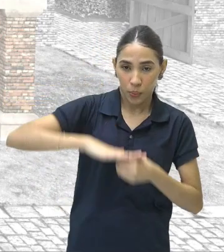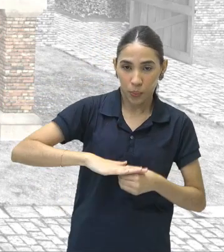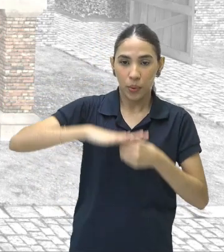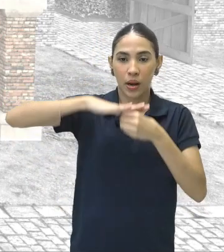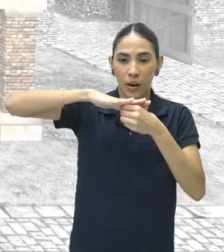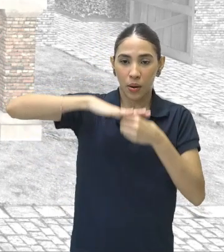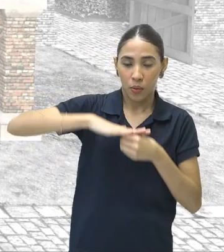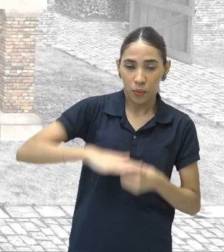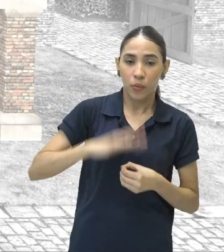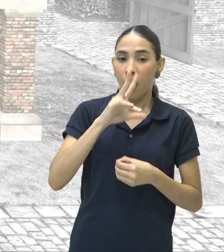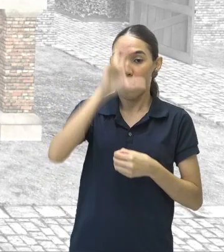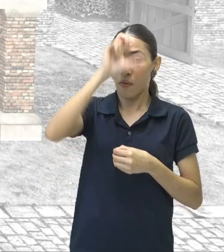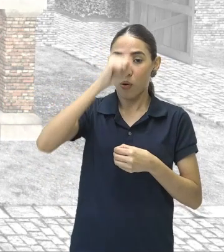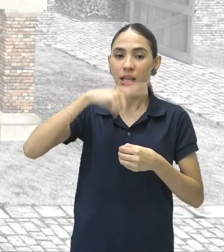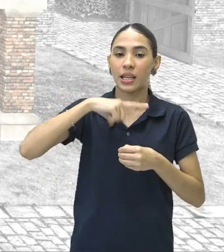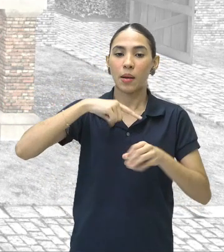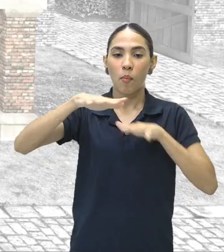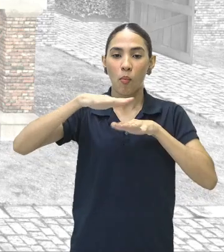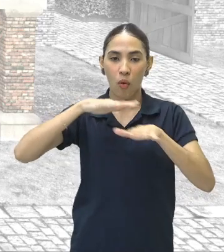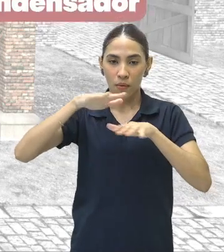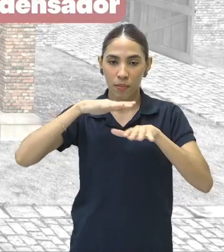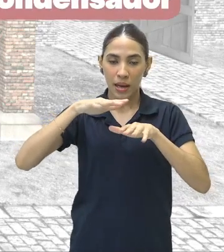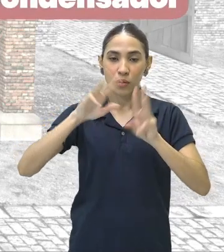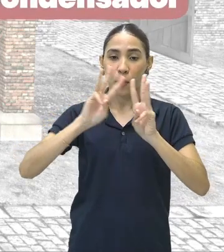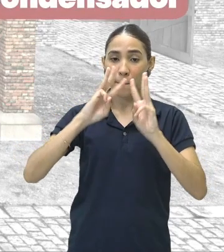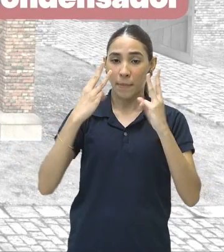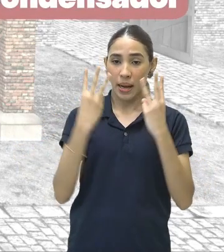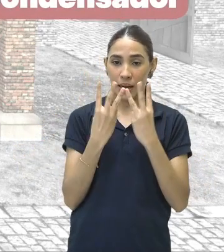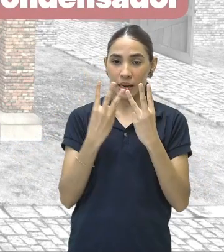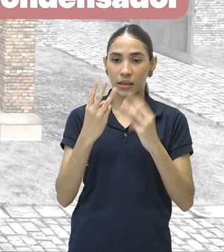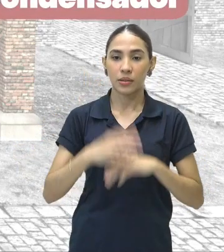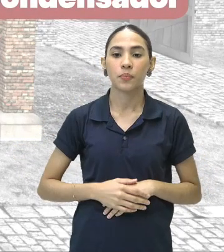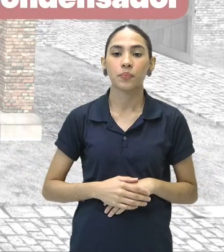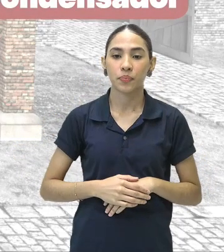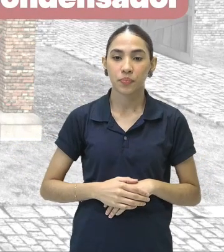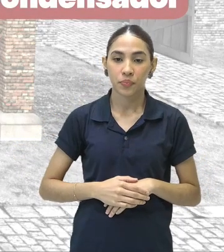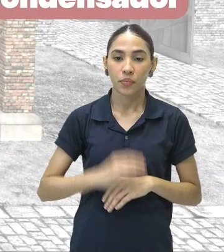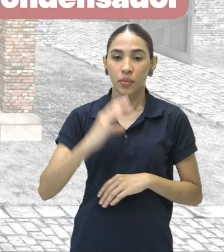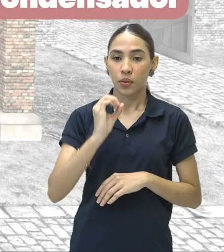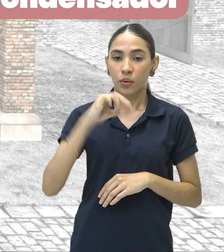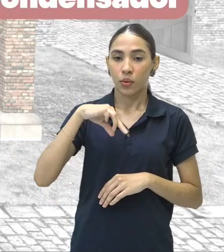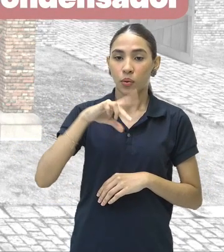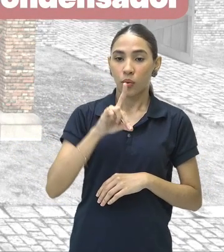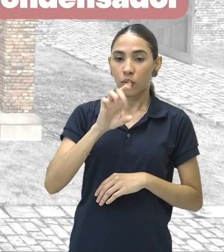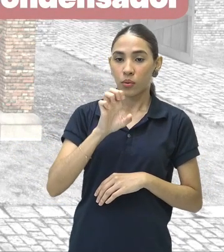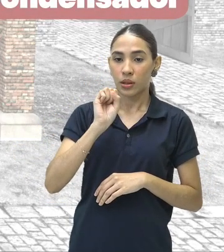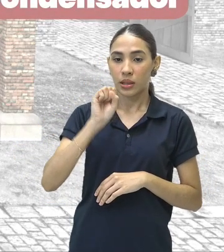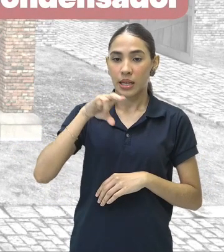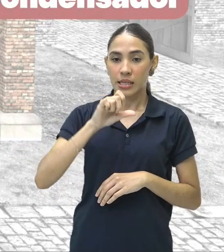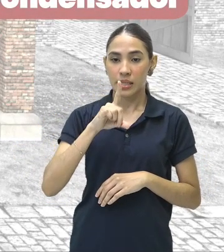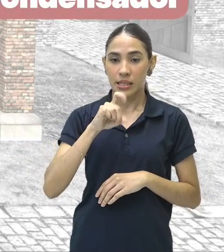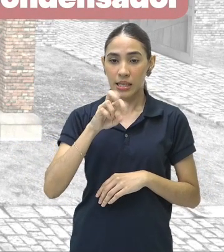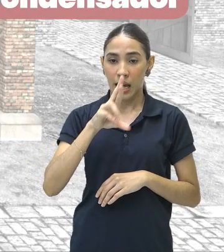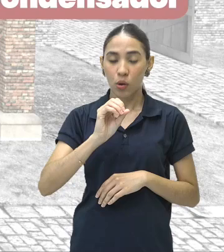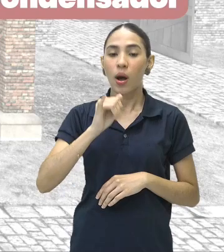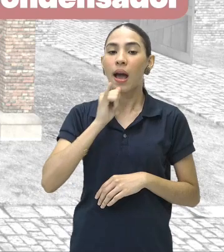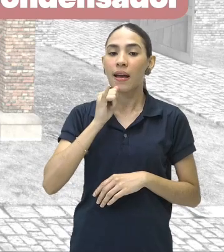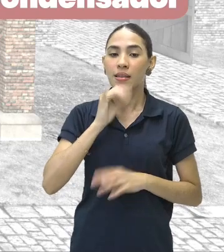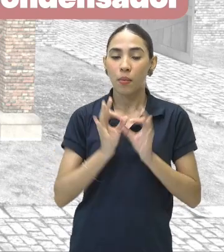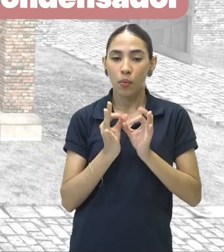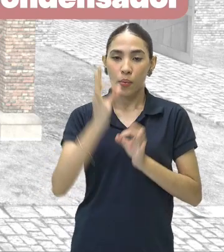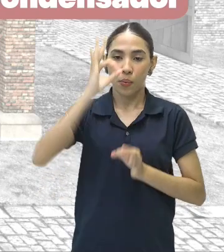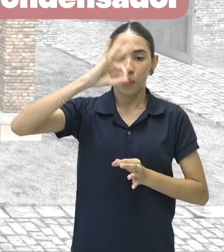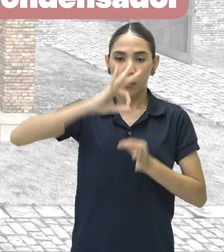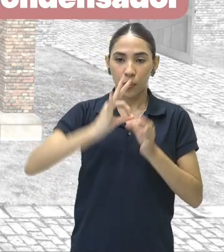gera movimento mecânico. 3. Condensação do vapor. Após empurrar o pistão,